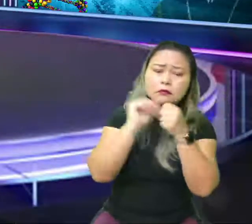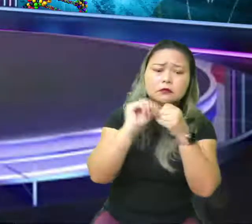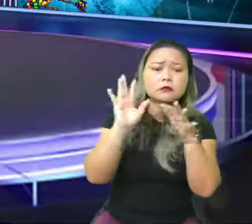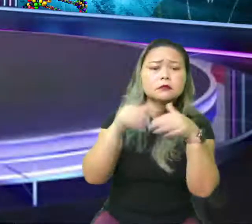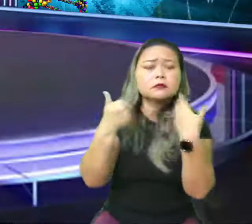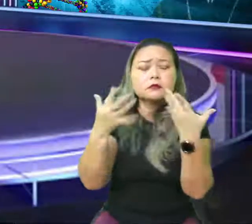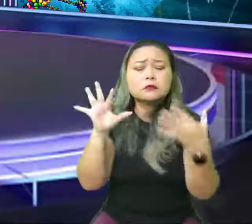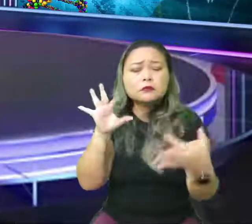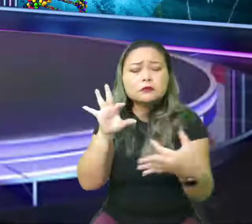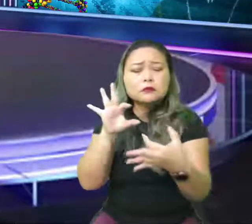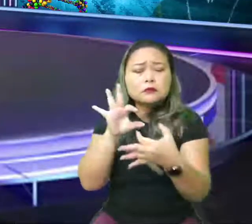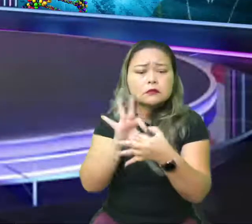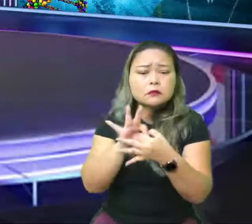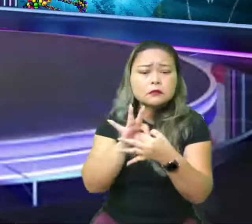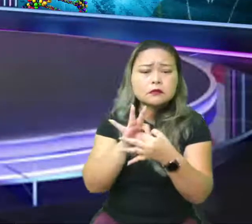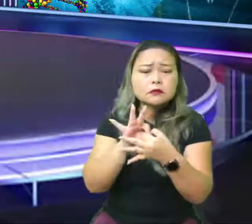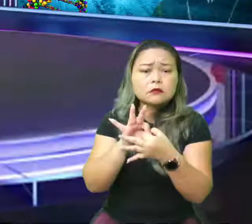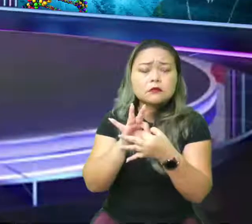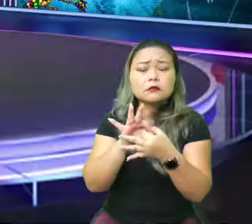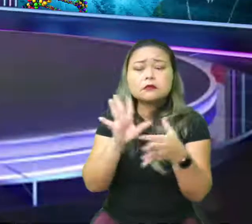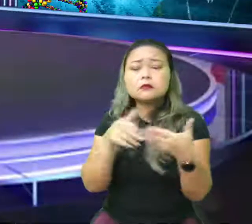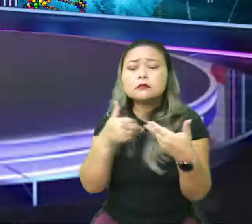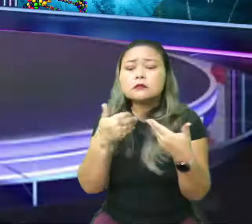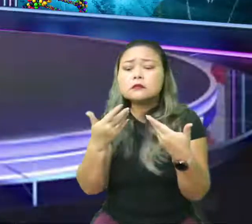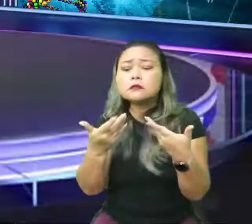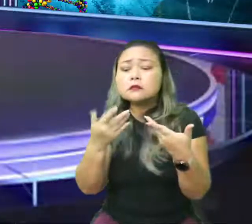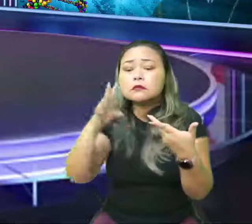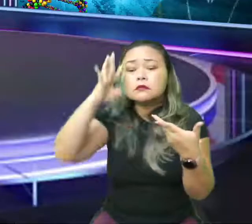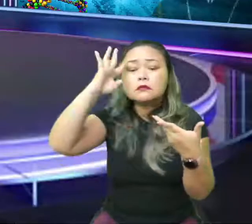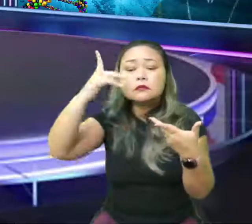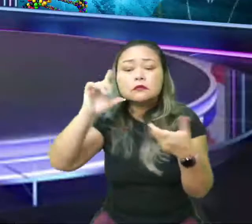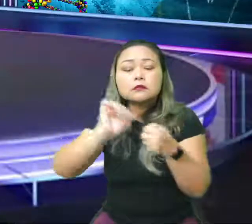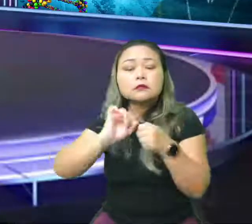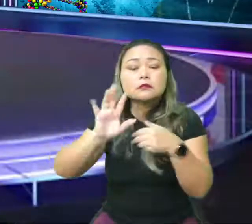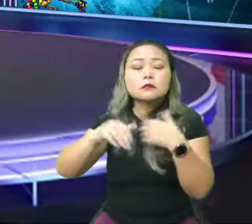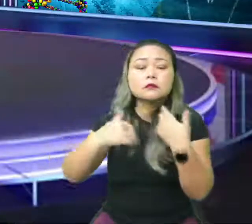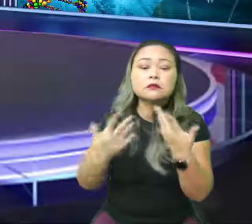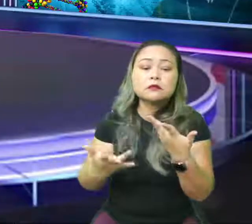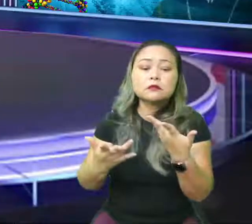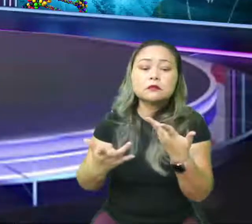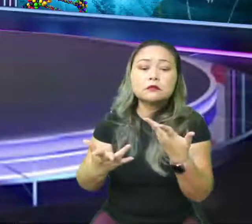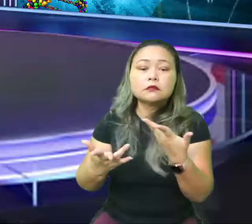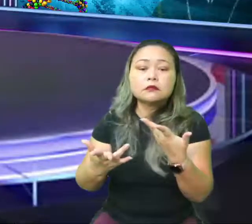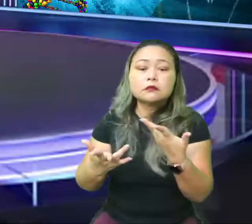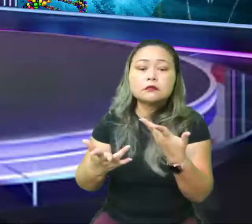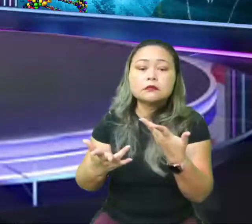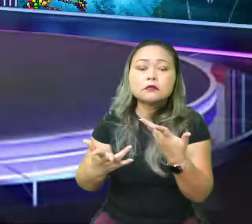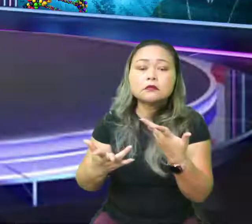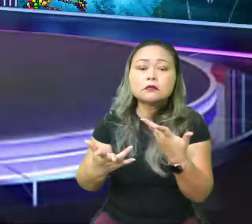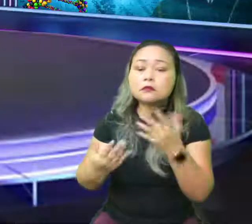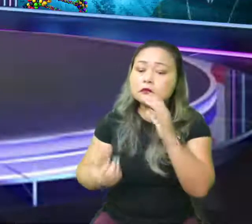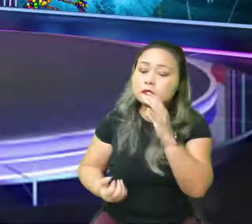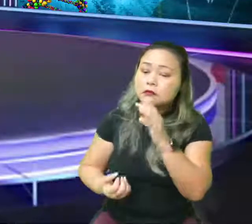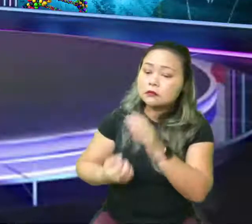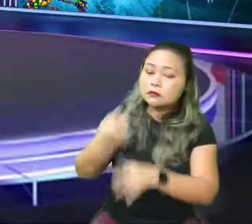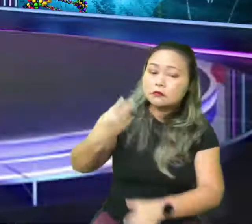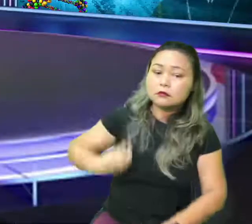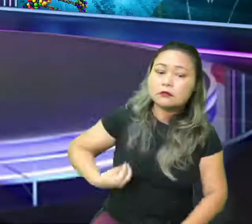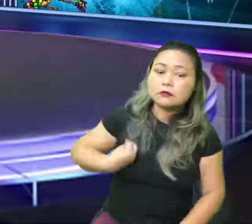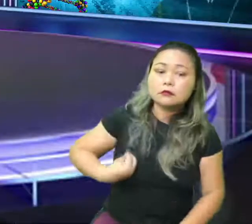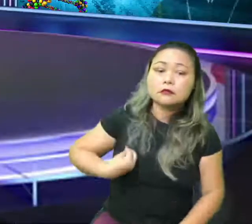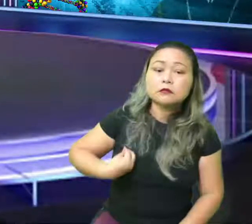informações relacionadas a essas teorias, né, da origem da